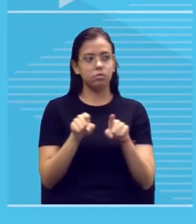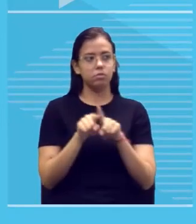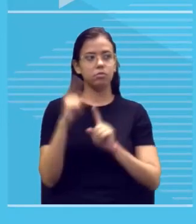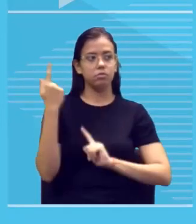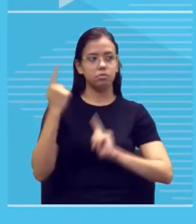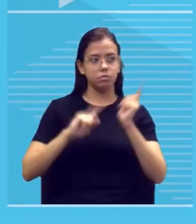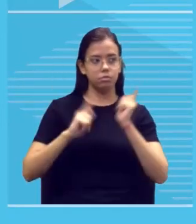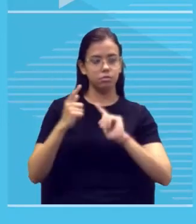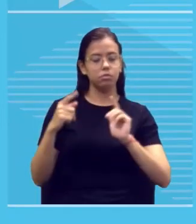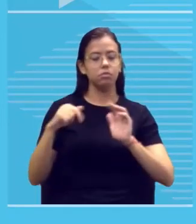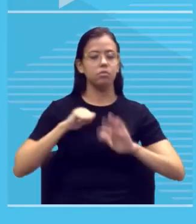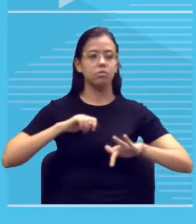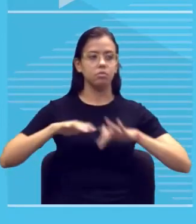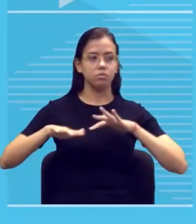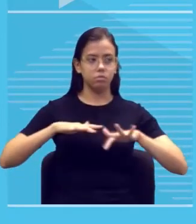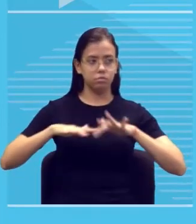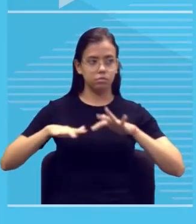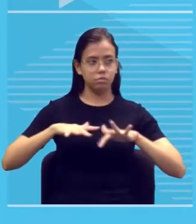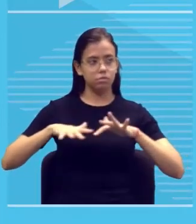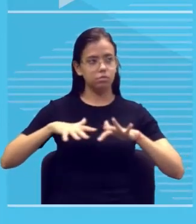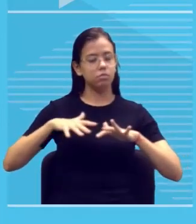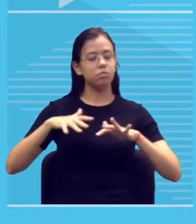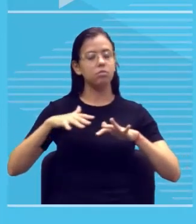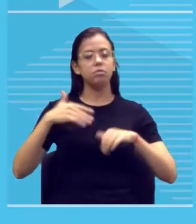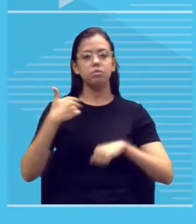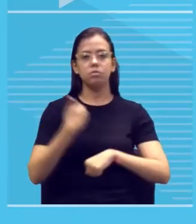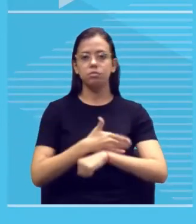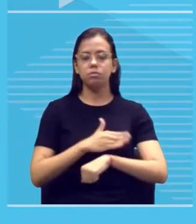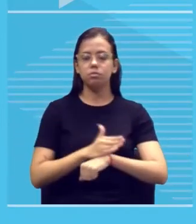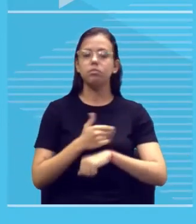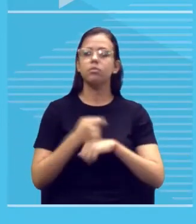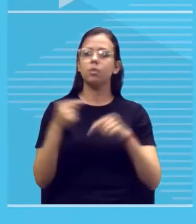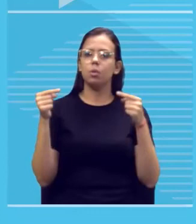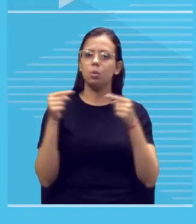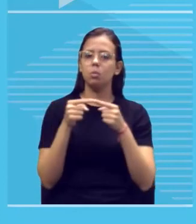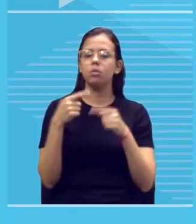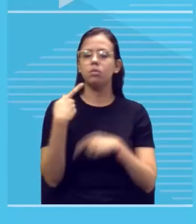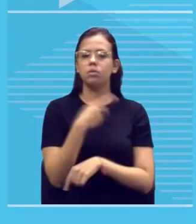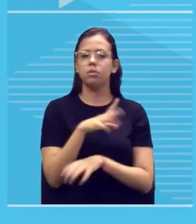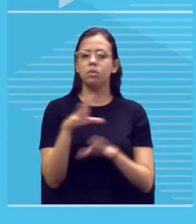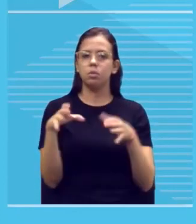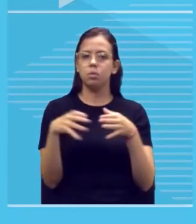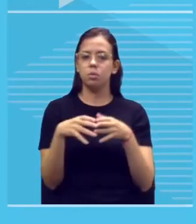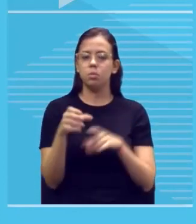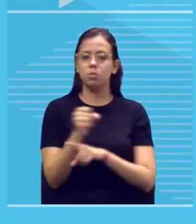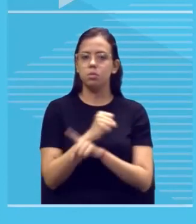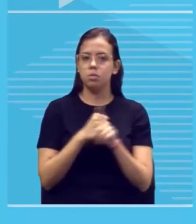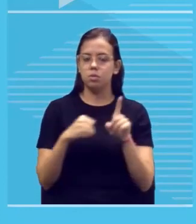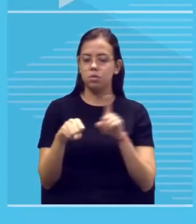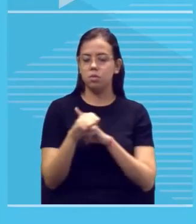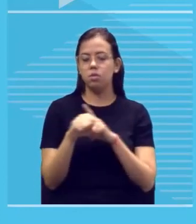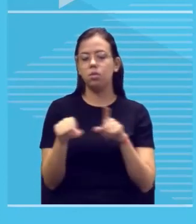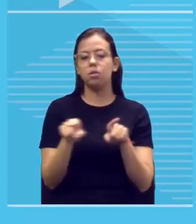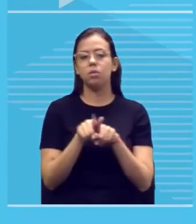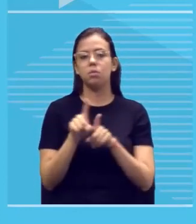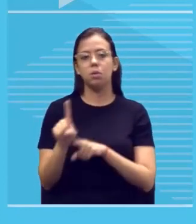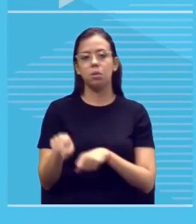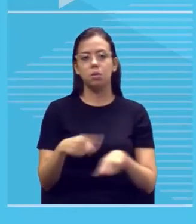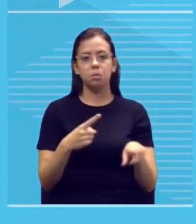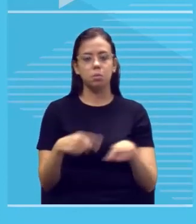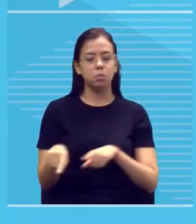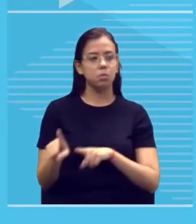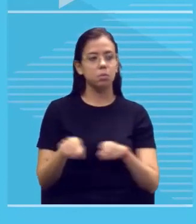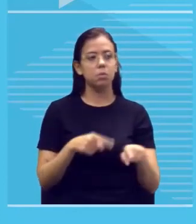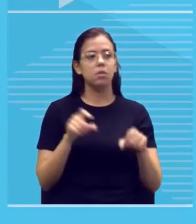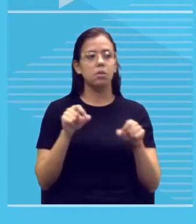personagens estavam o tempo todo classificando a sua classe social a música levava essa